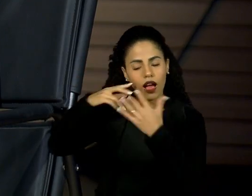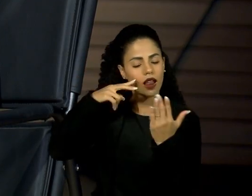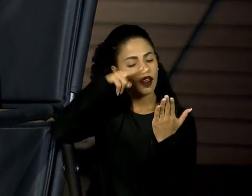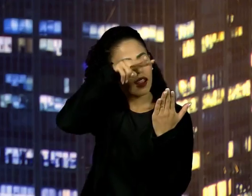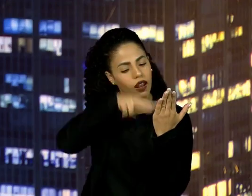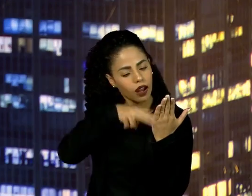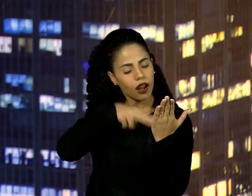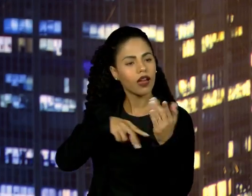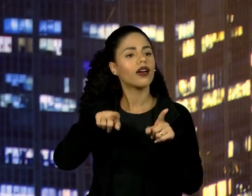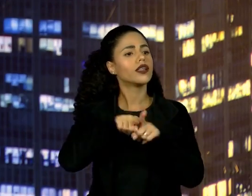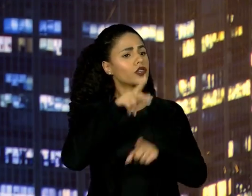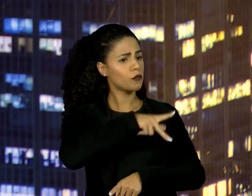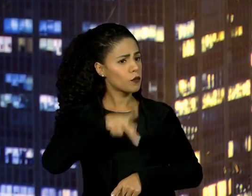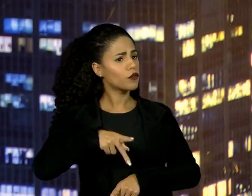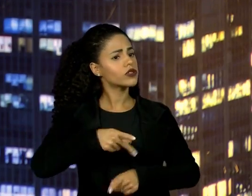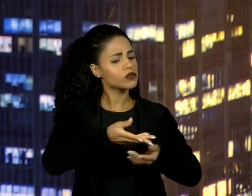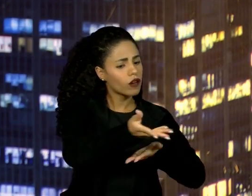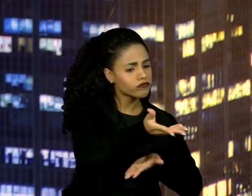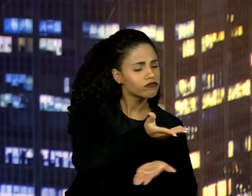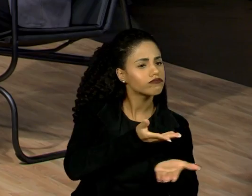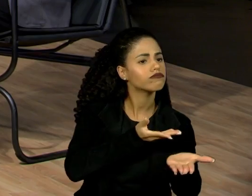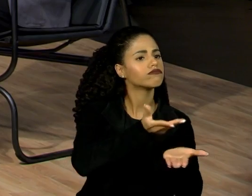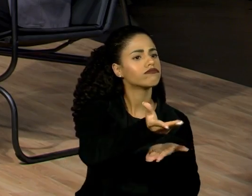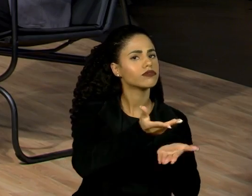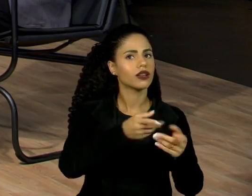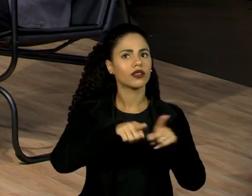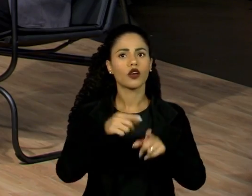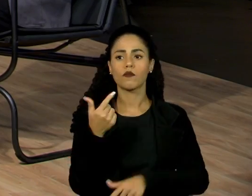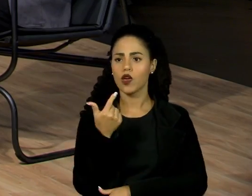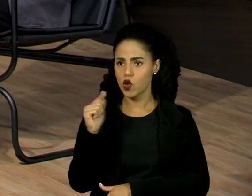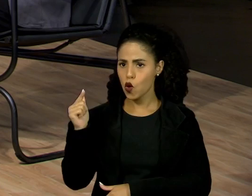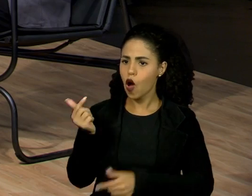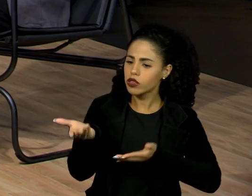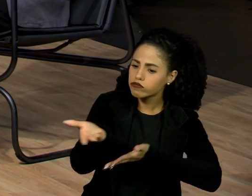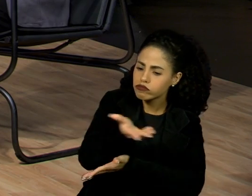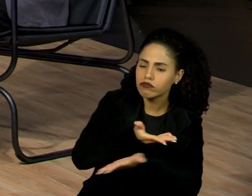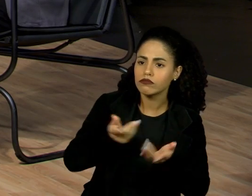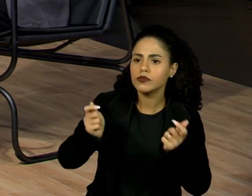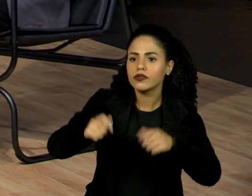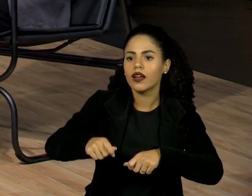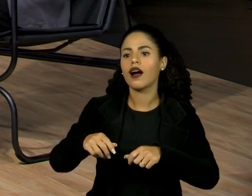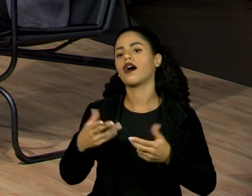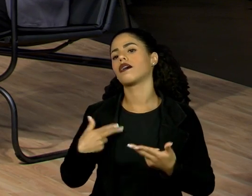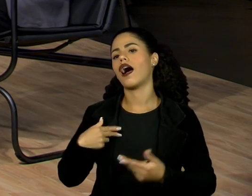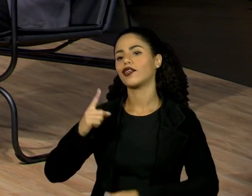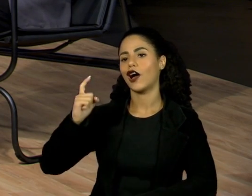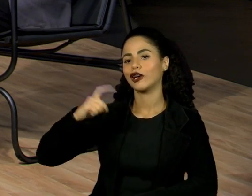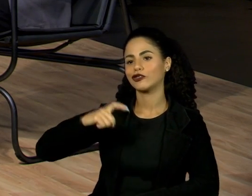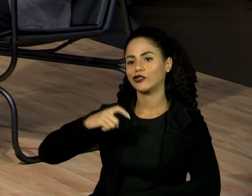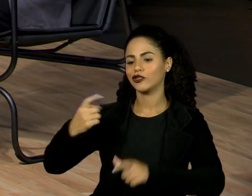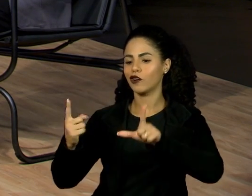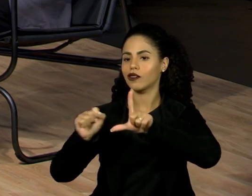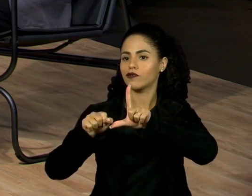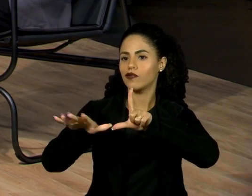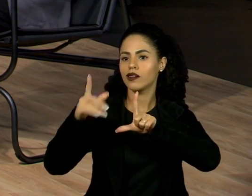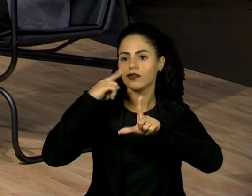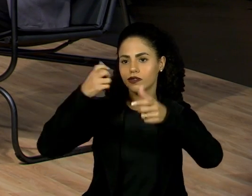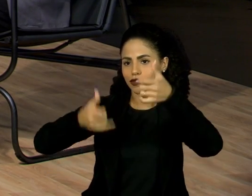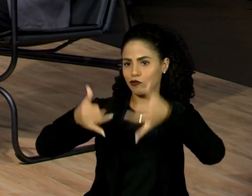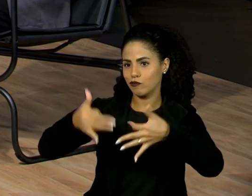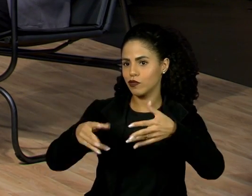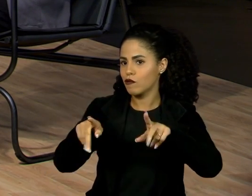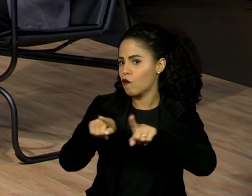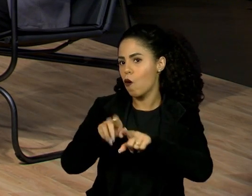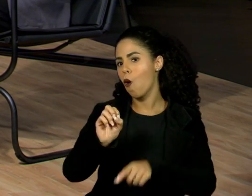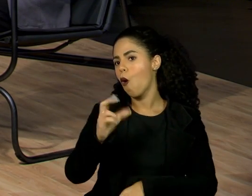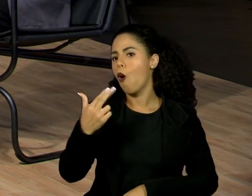Mediação do professor. Do professor na escola e outras mediações, né? Como a TikToker, como um influencer,